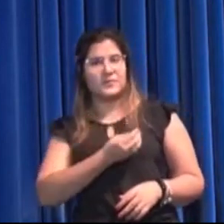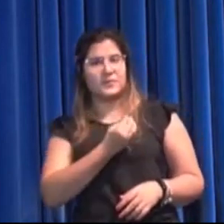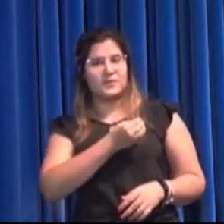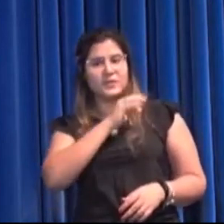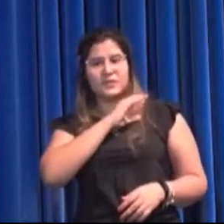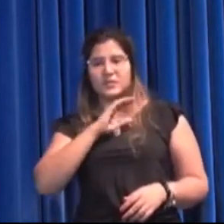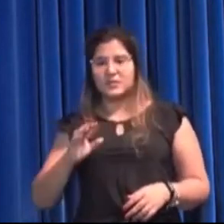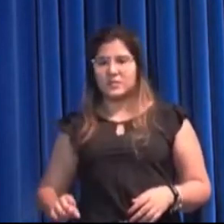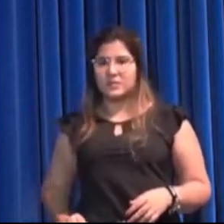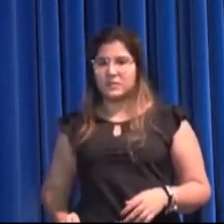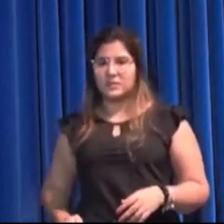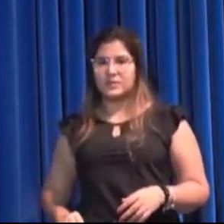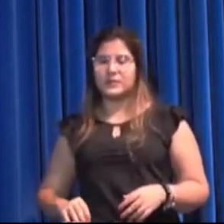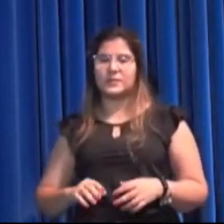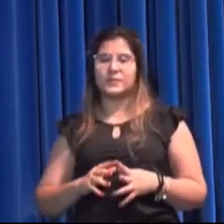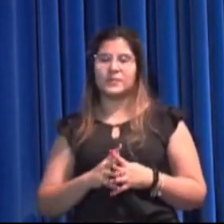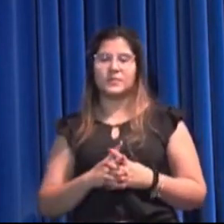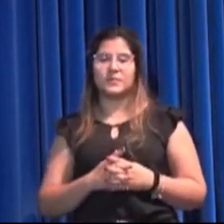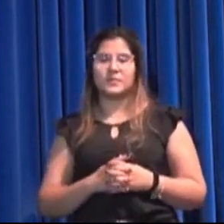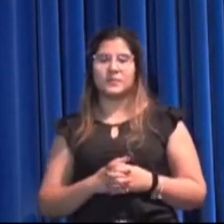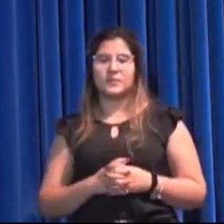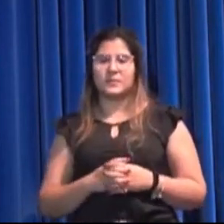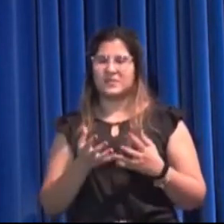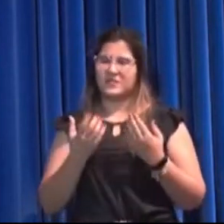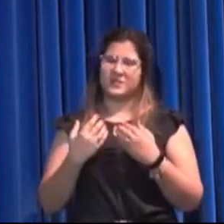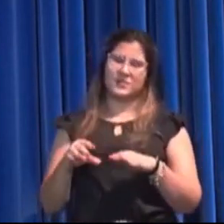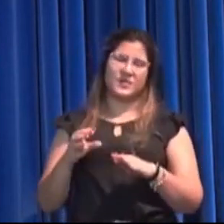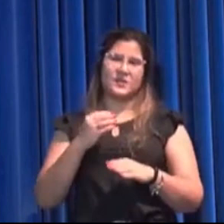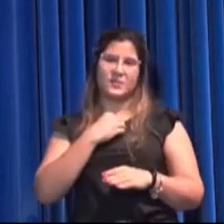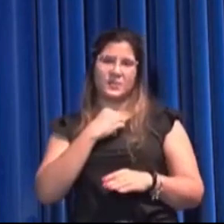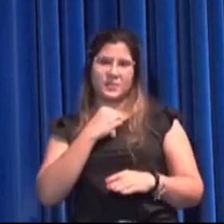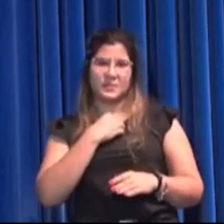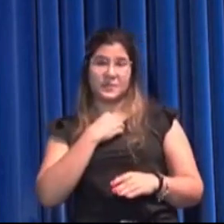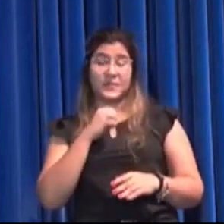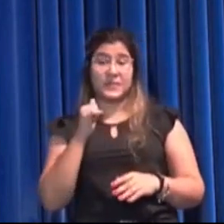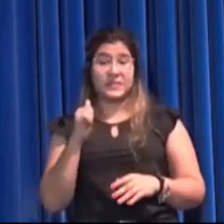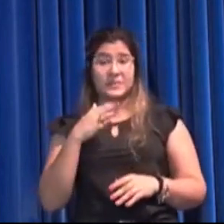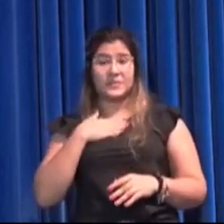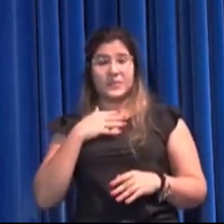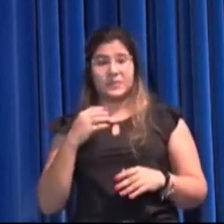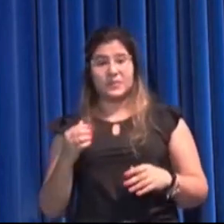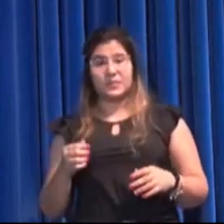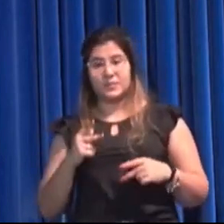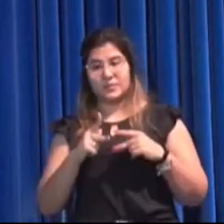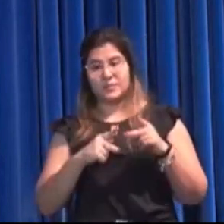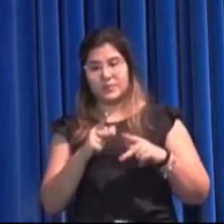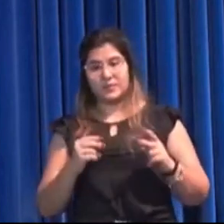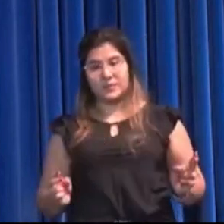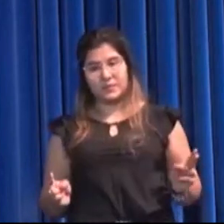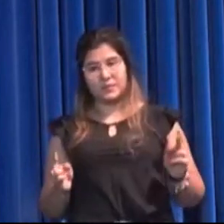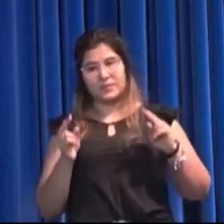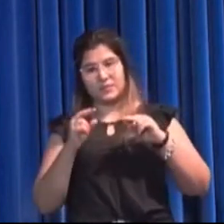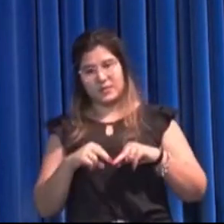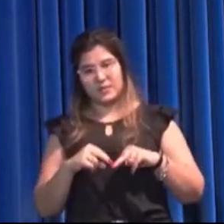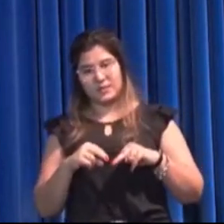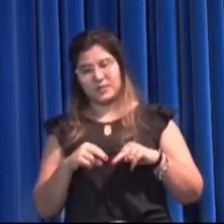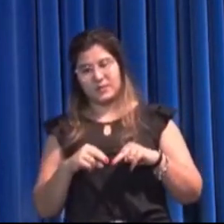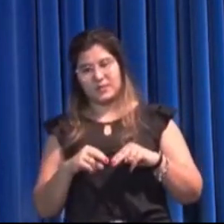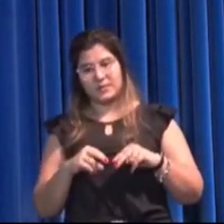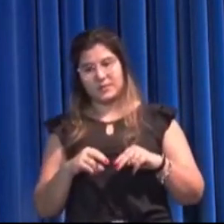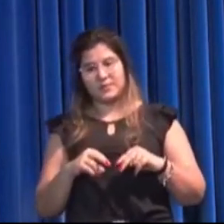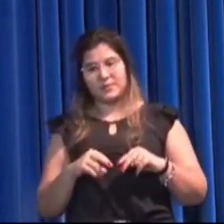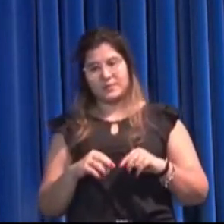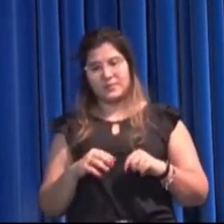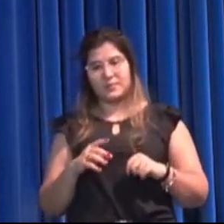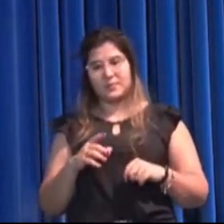no pecado. Então, se o meu povo se humilhar, como disse Deus, um povo que se humilha, tem noção da